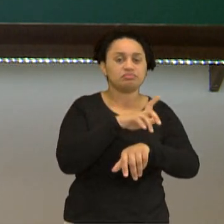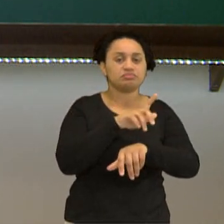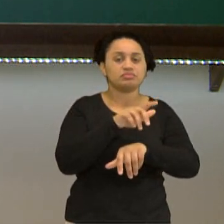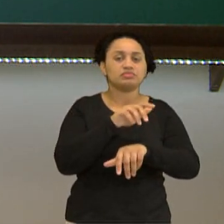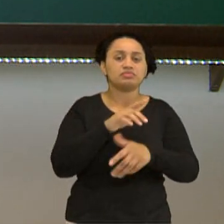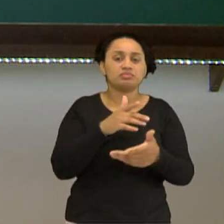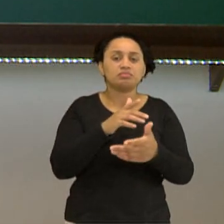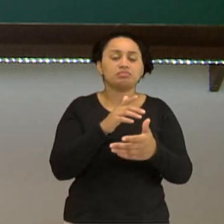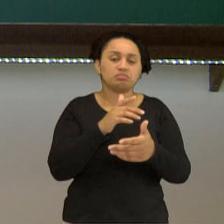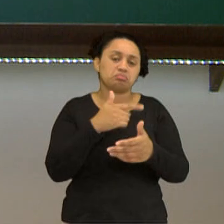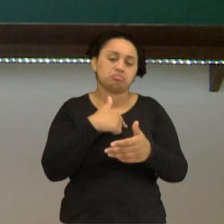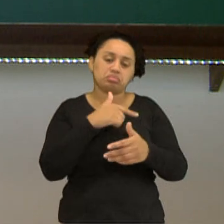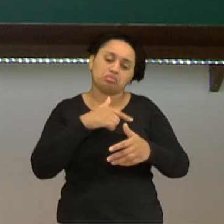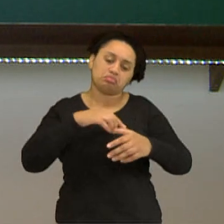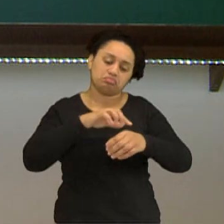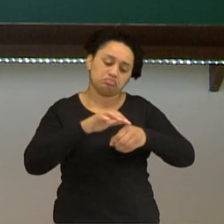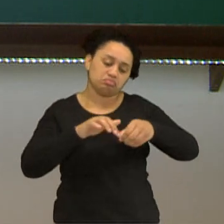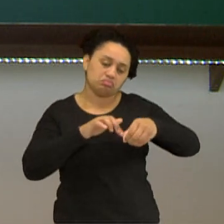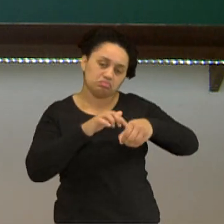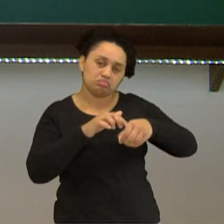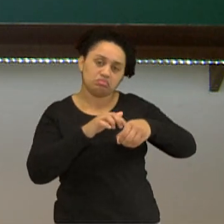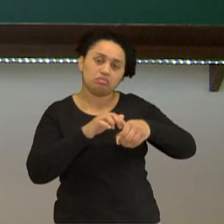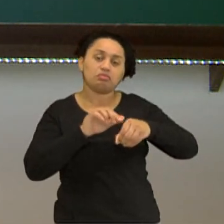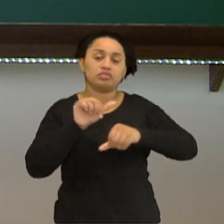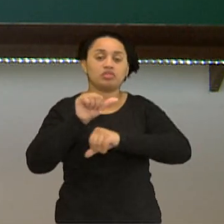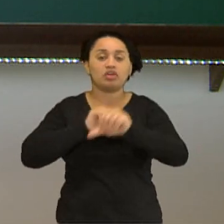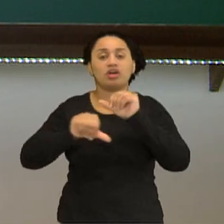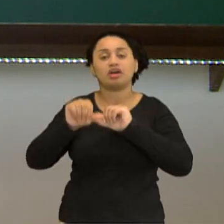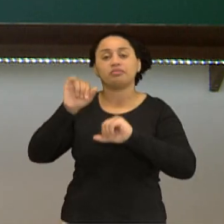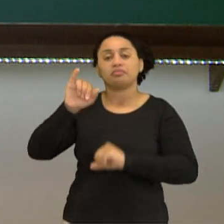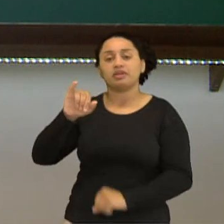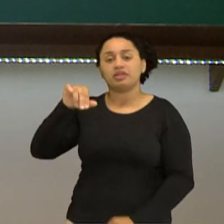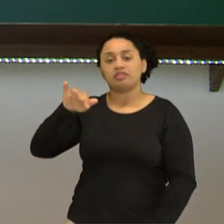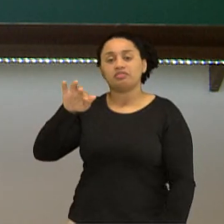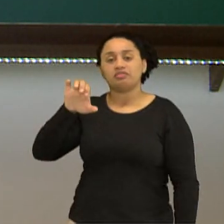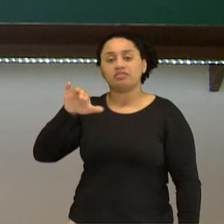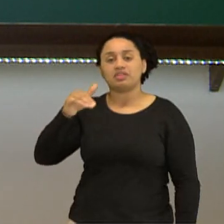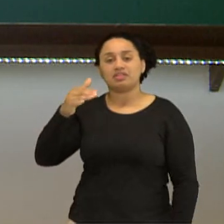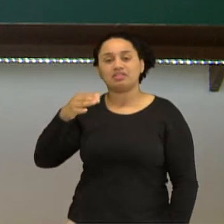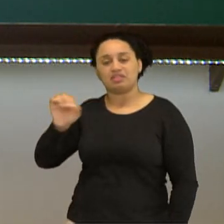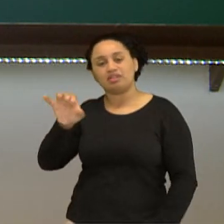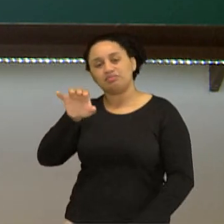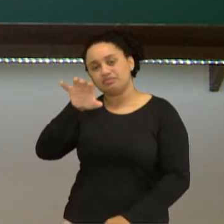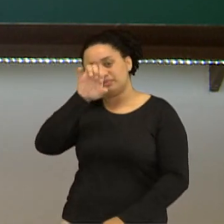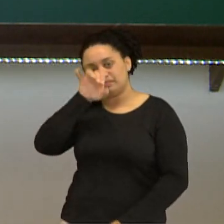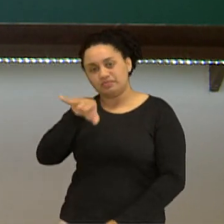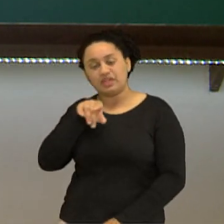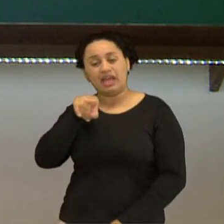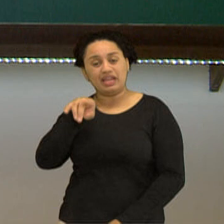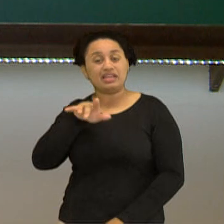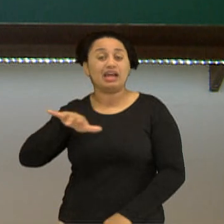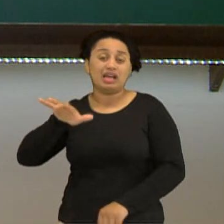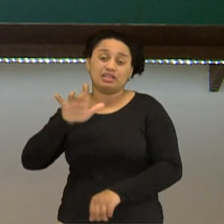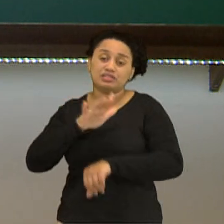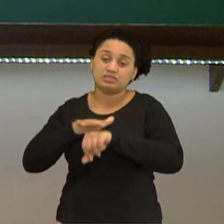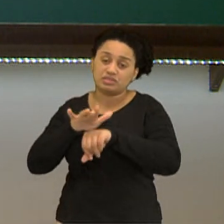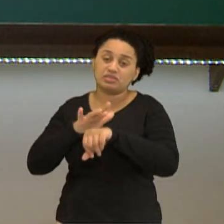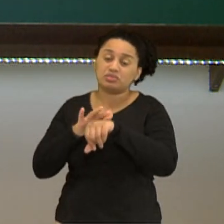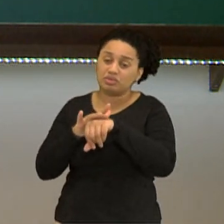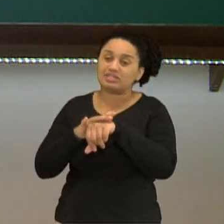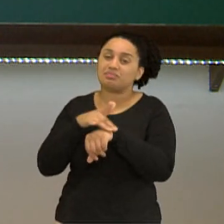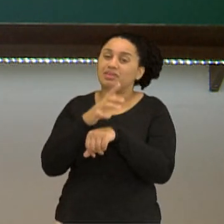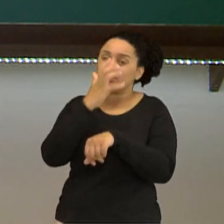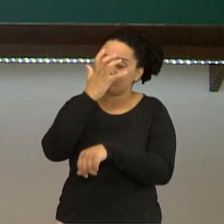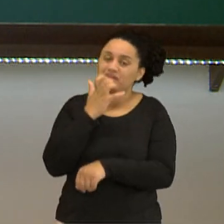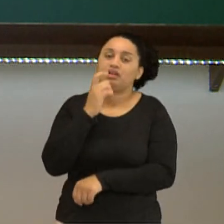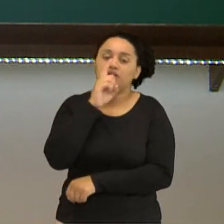inflamação num brônquio, num bronquíolo, para uma infecção respiratória. E aí a coisa começa a complicar, né? Pode